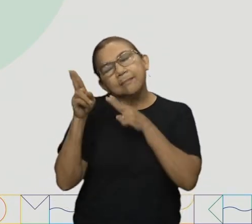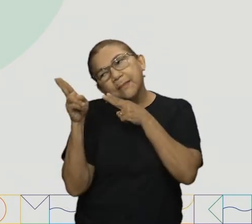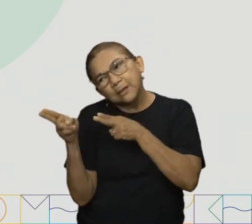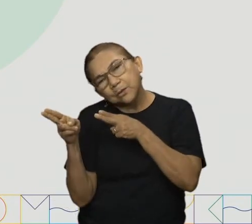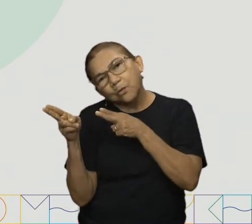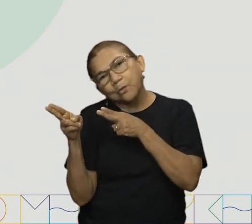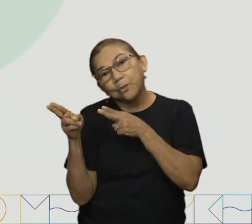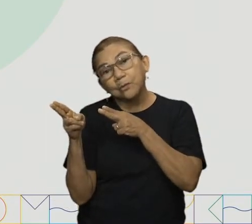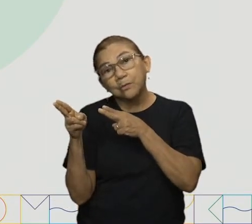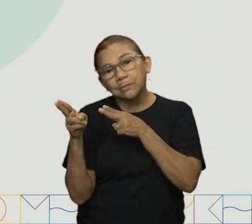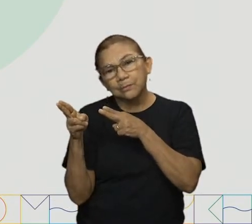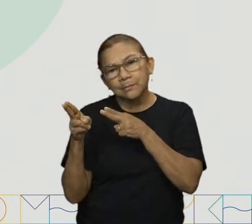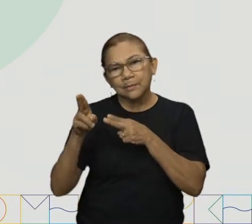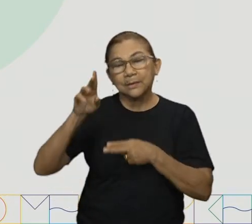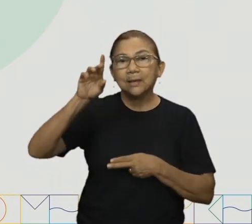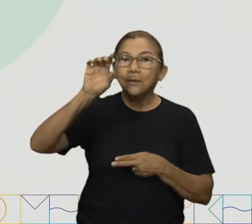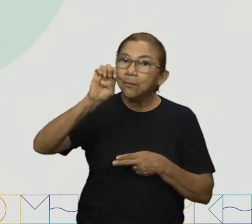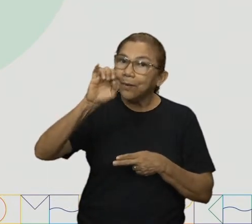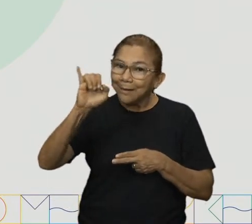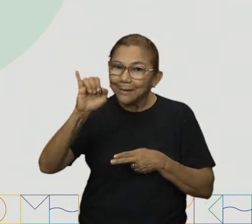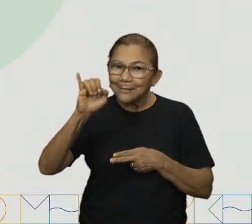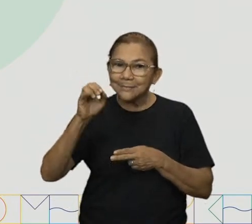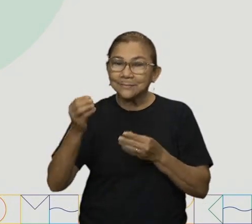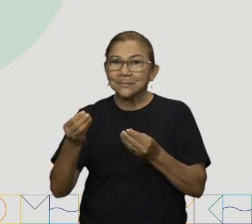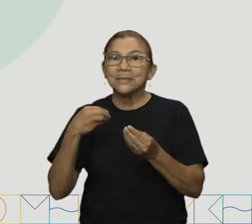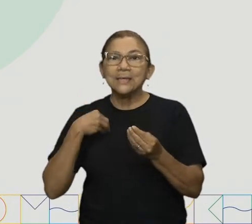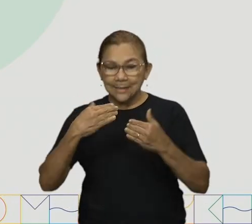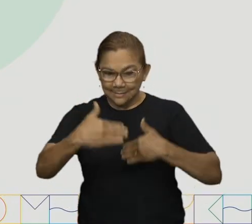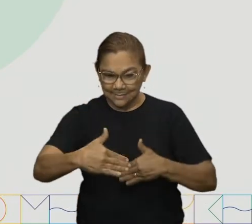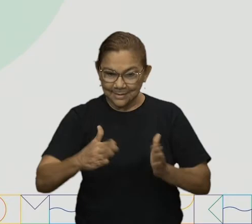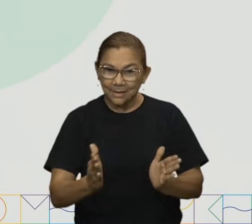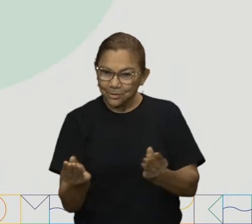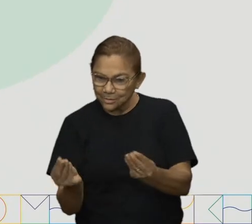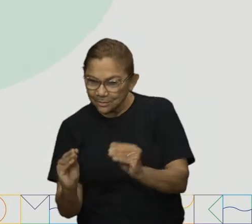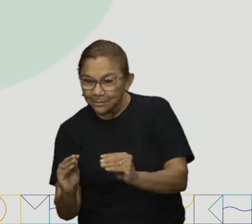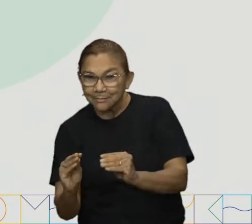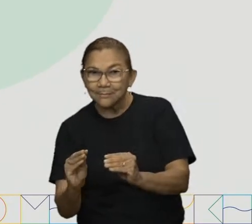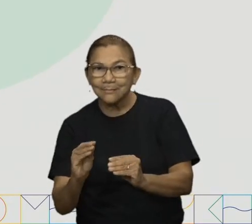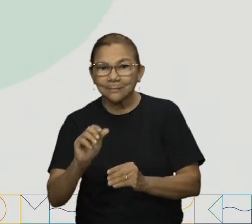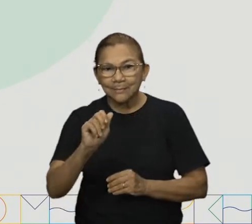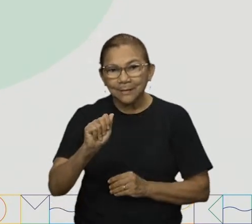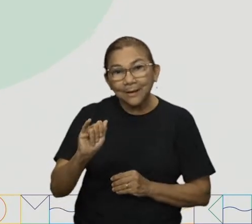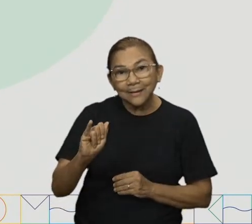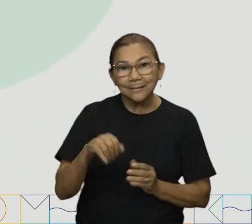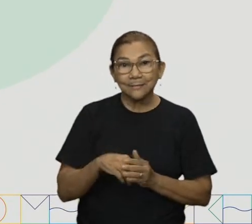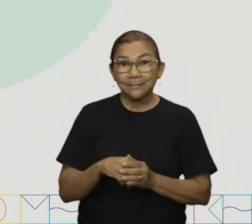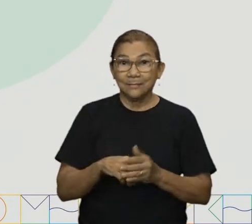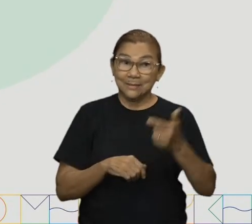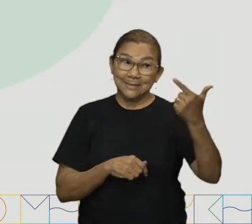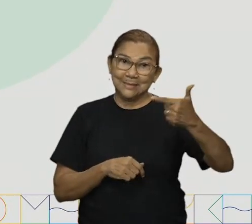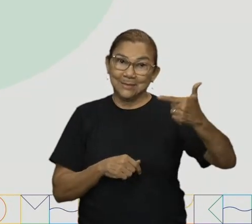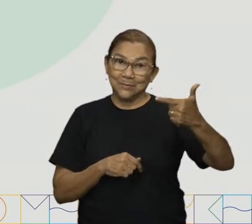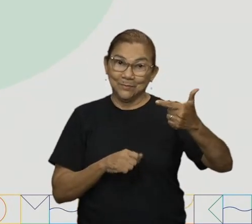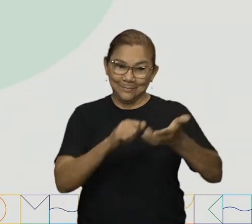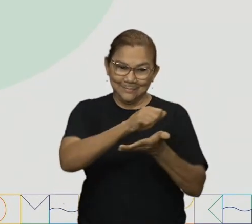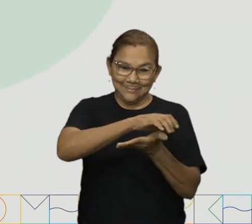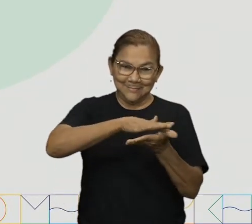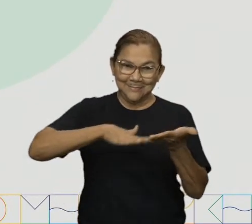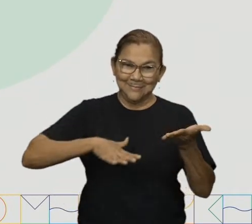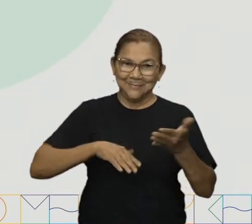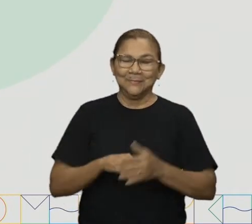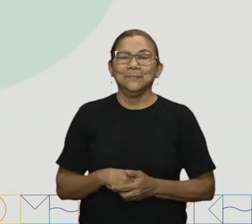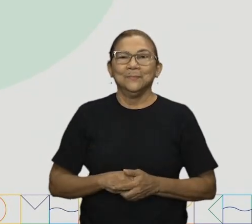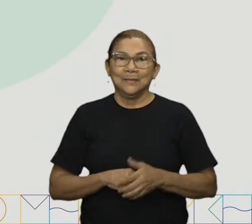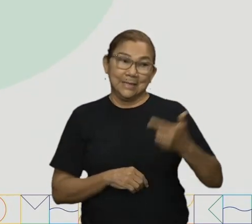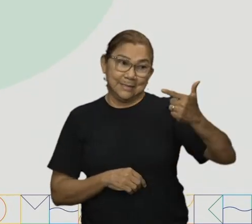E aquela que a gente até já trabalhou aqui, caixa, certo? Agora vamos para o nosso segundo exercício e,